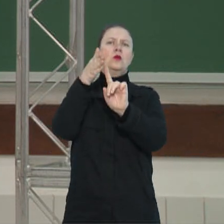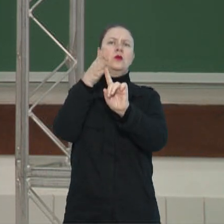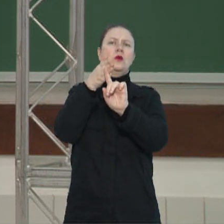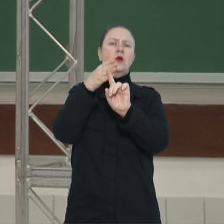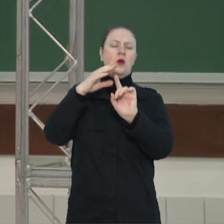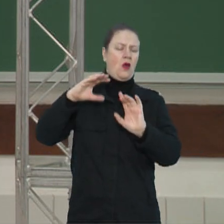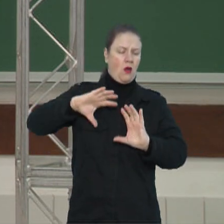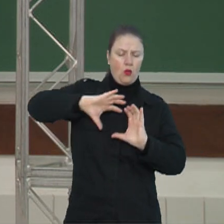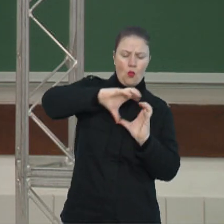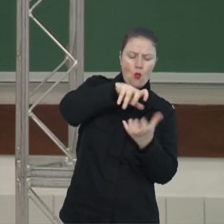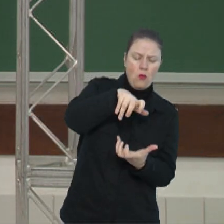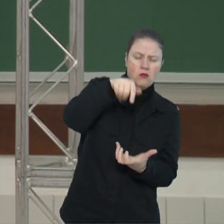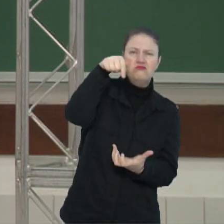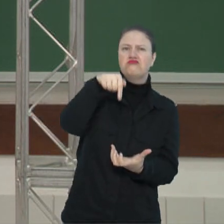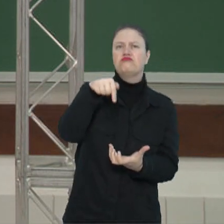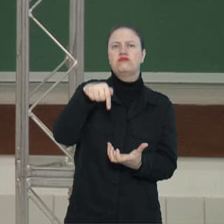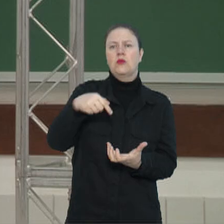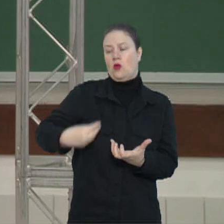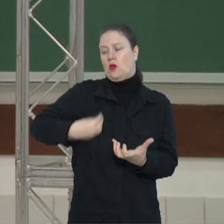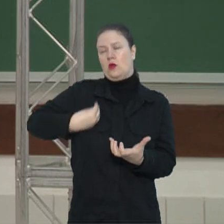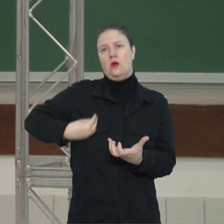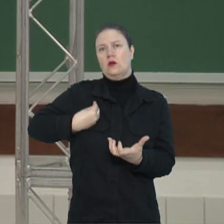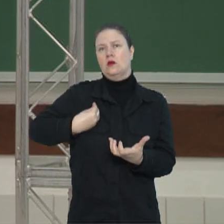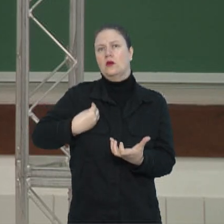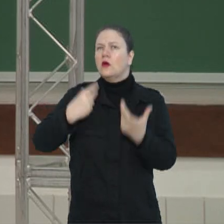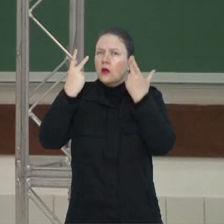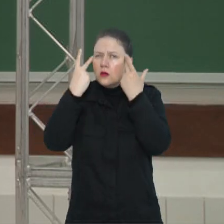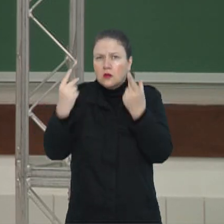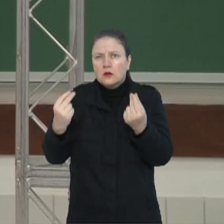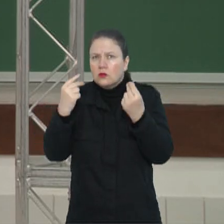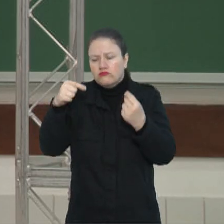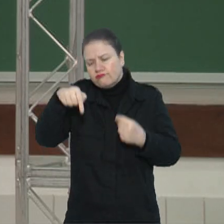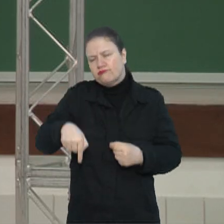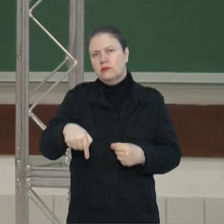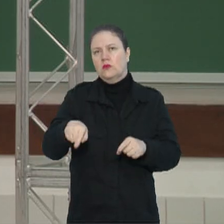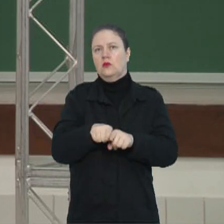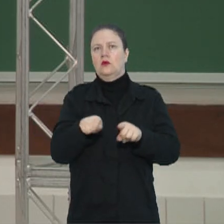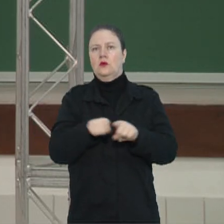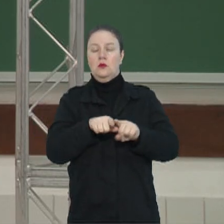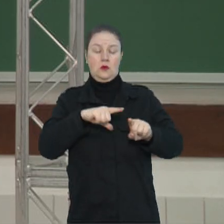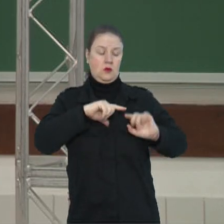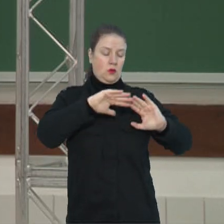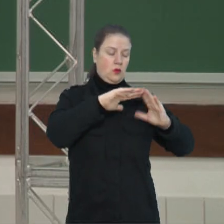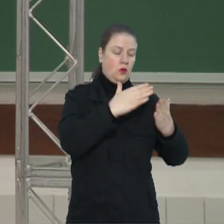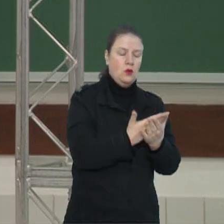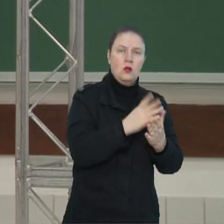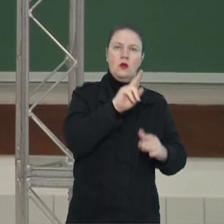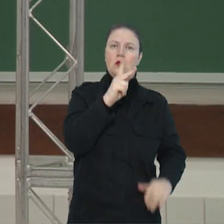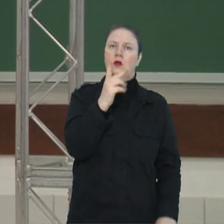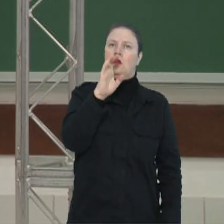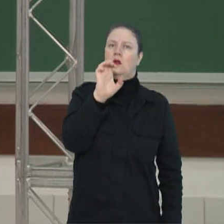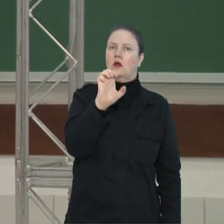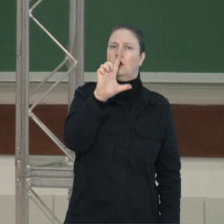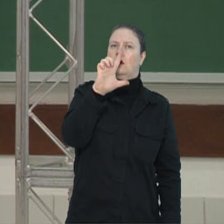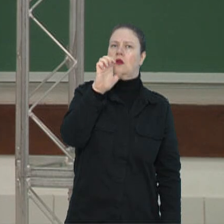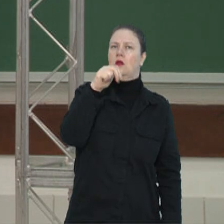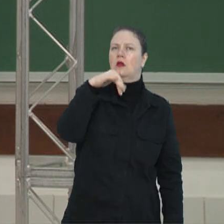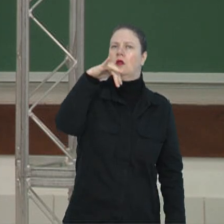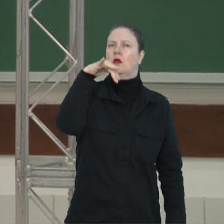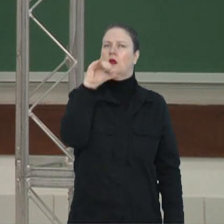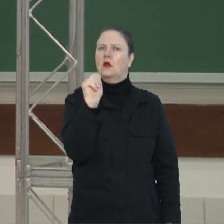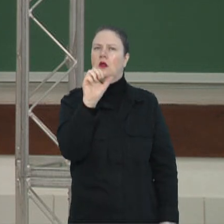aqui, para essa vida, né? Agora, quando você tem, por exemplo, também as escolas helênicas, ainda você vai ter uma ética que vai